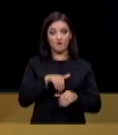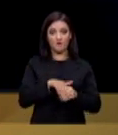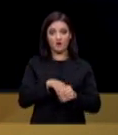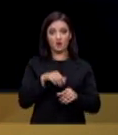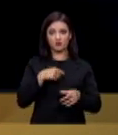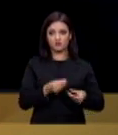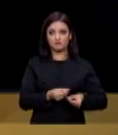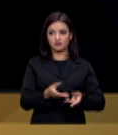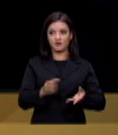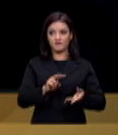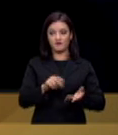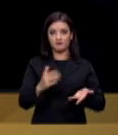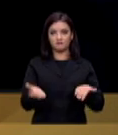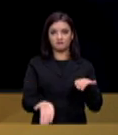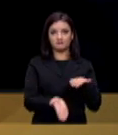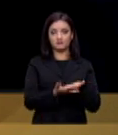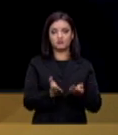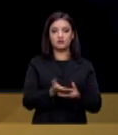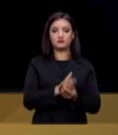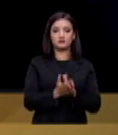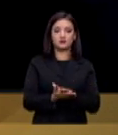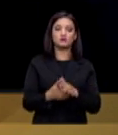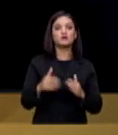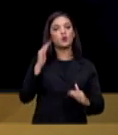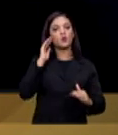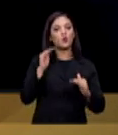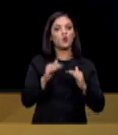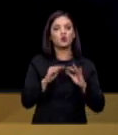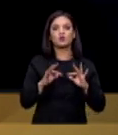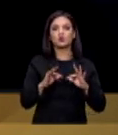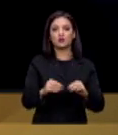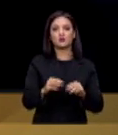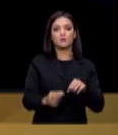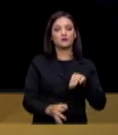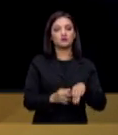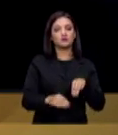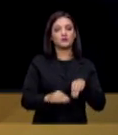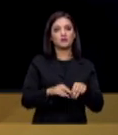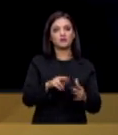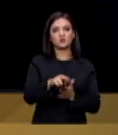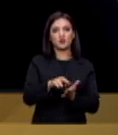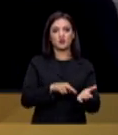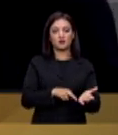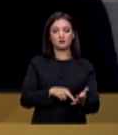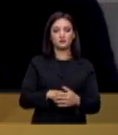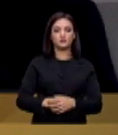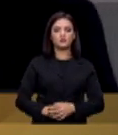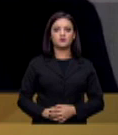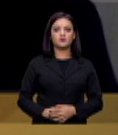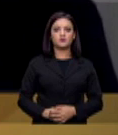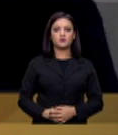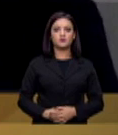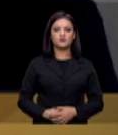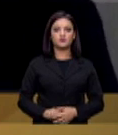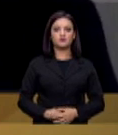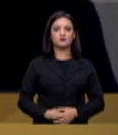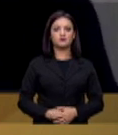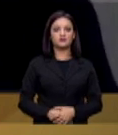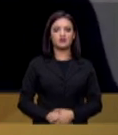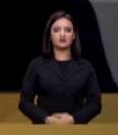presidente, acompanho integralmente Sua Excelência, o eminente ministro relator, e é como voto, presidente.